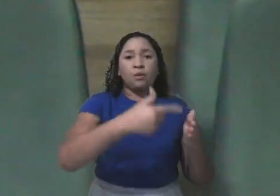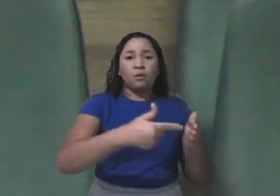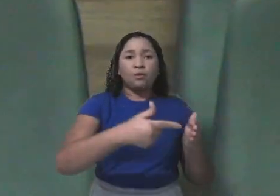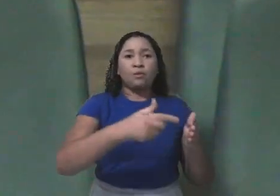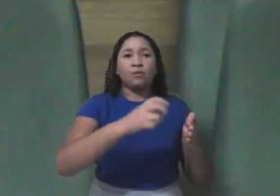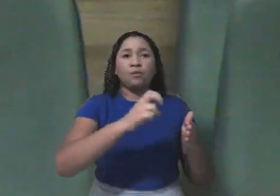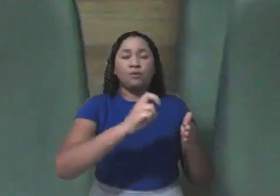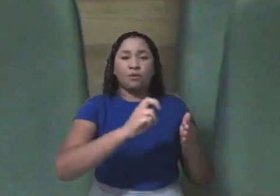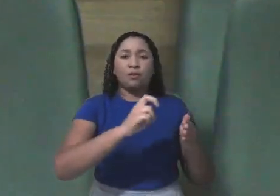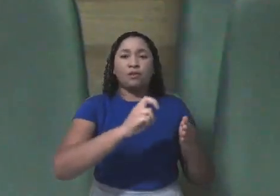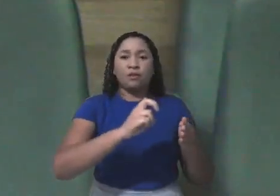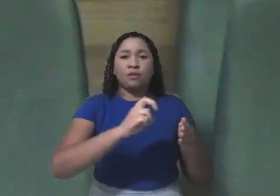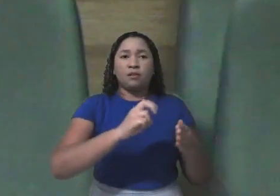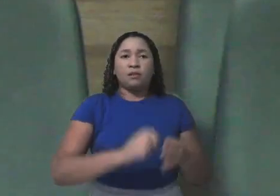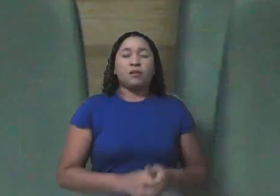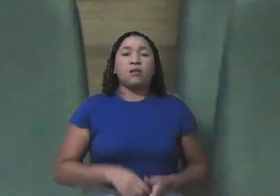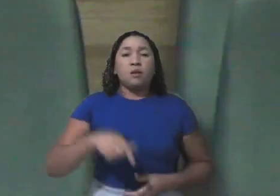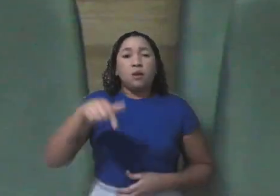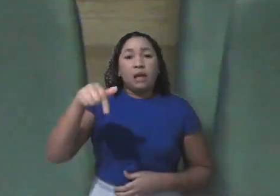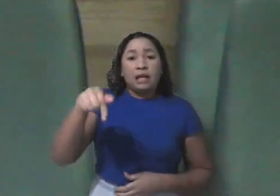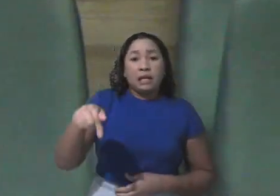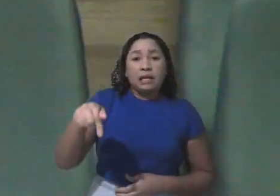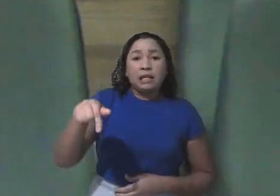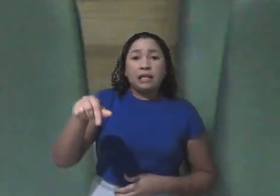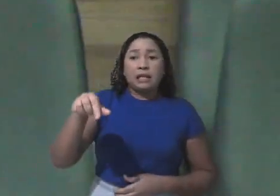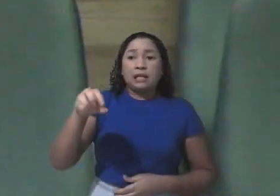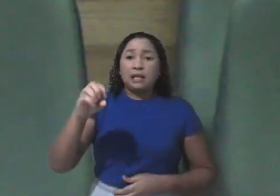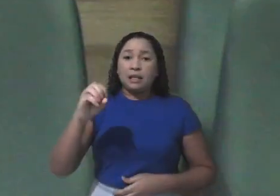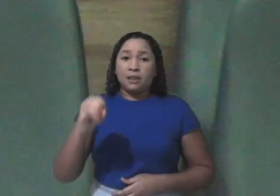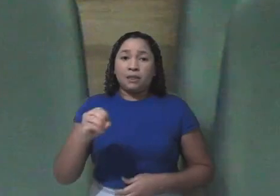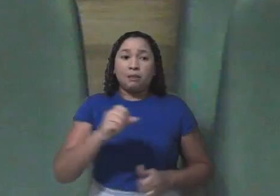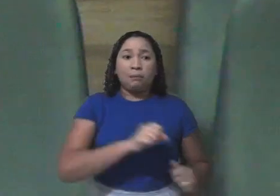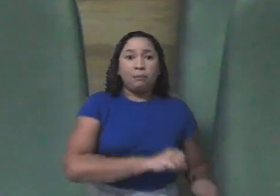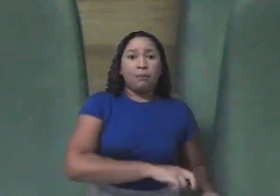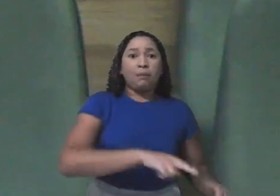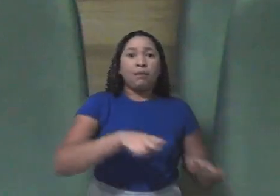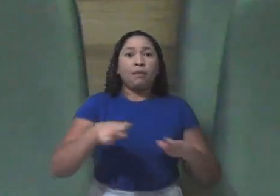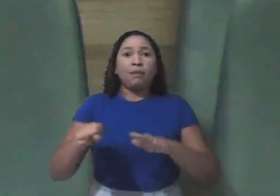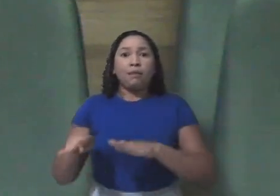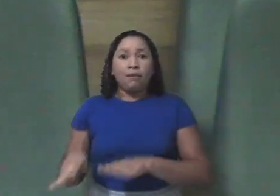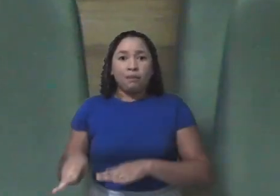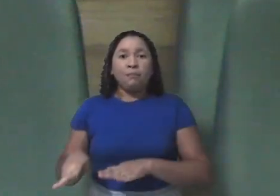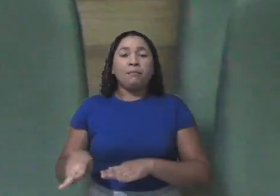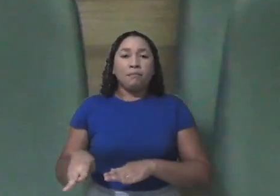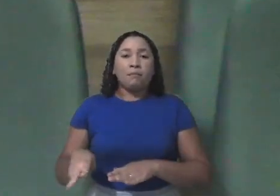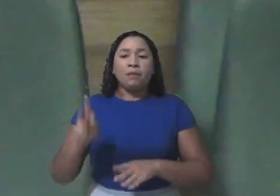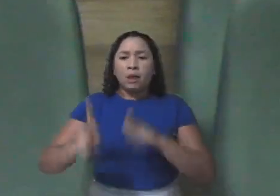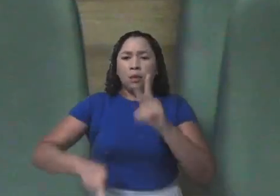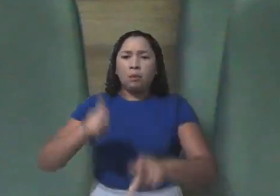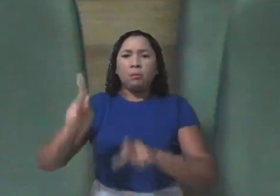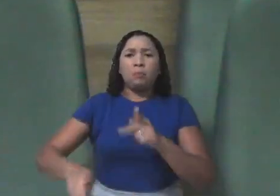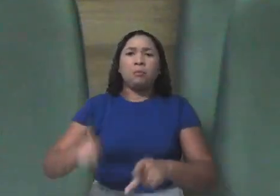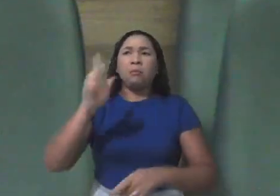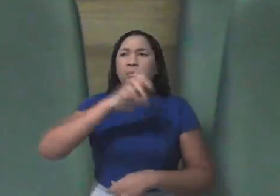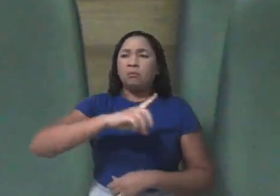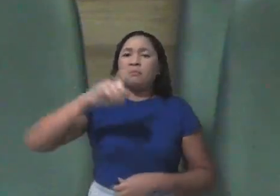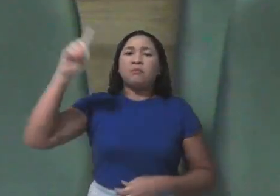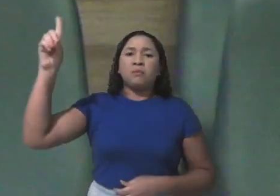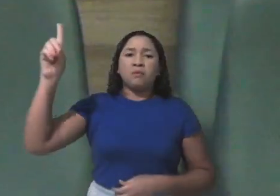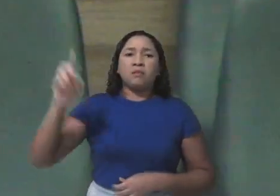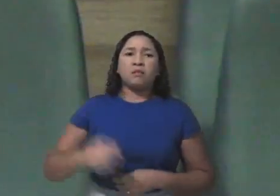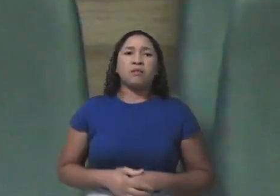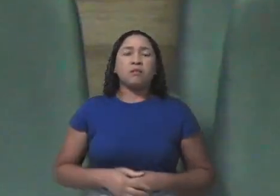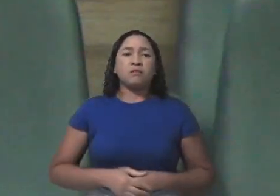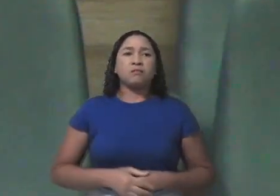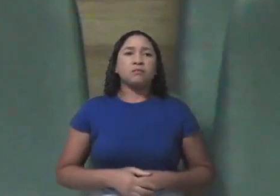estão determinadas sobre o teu povo, sobre o povo de Deus. Aqui em João,